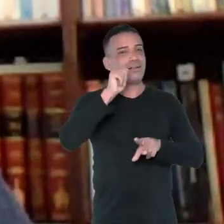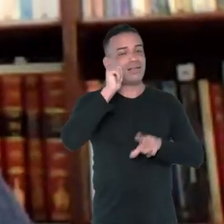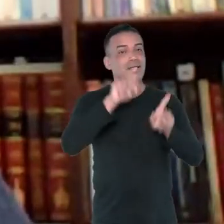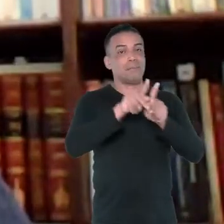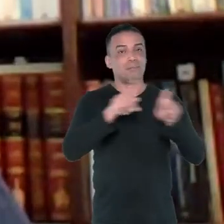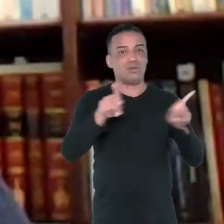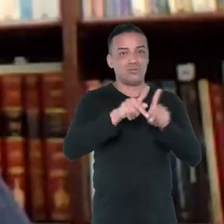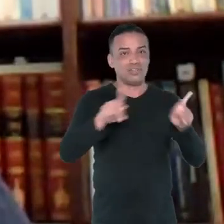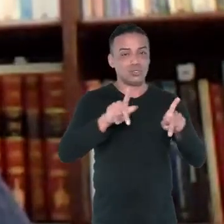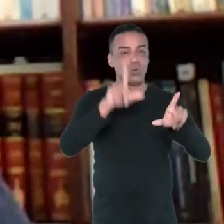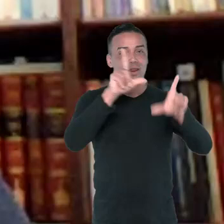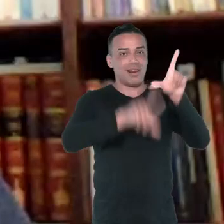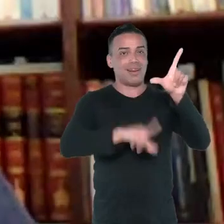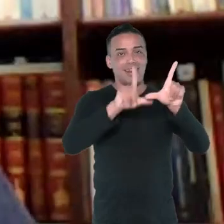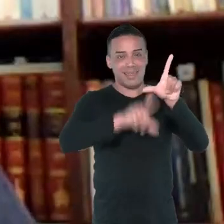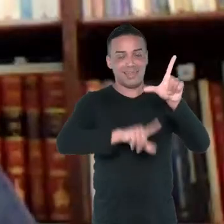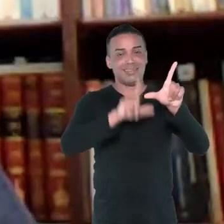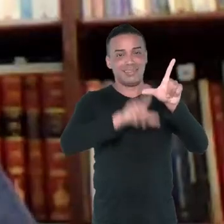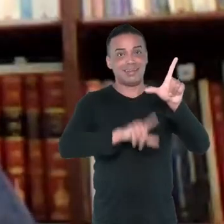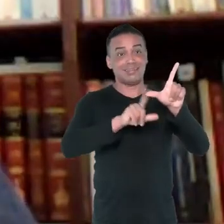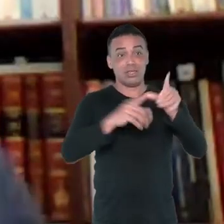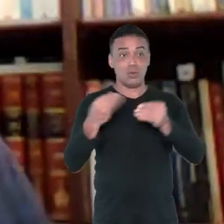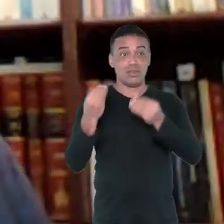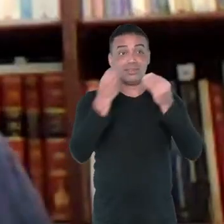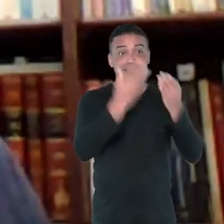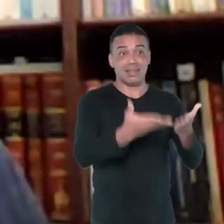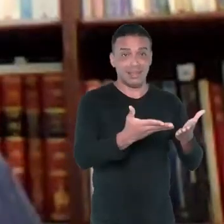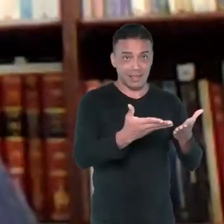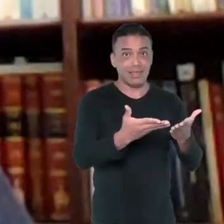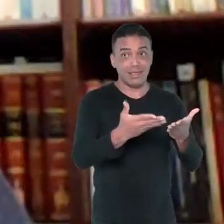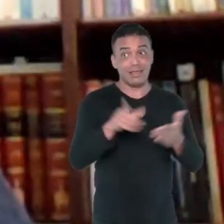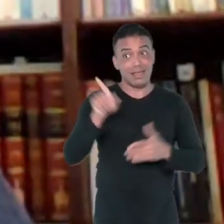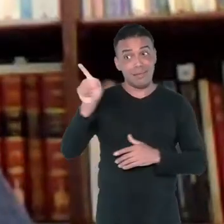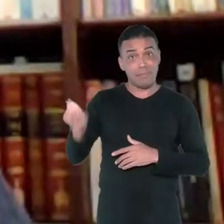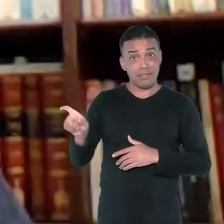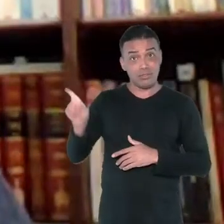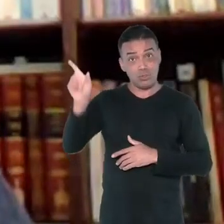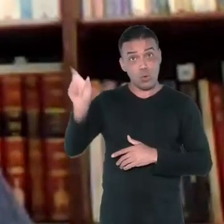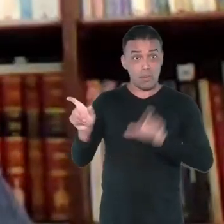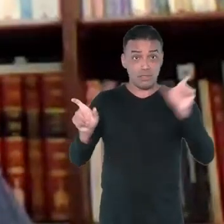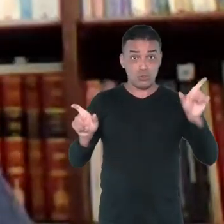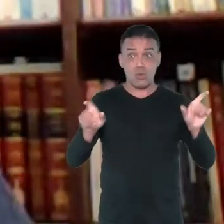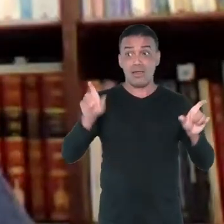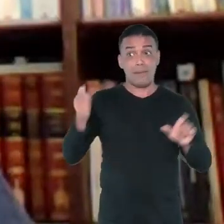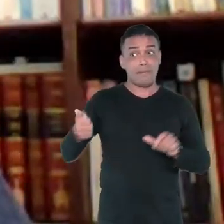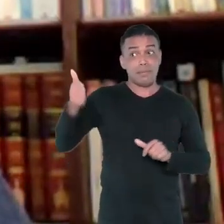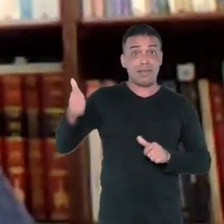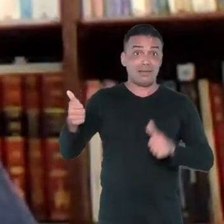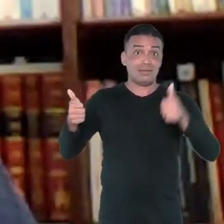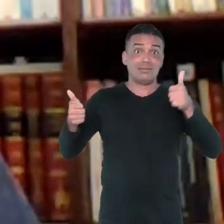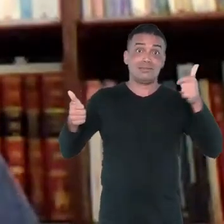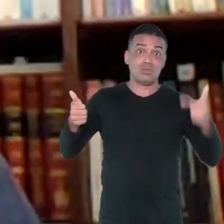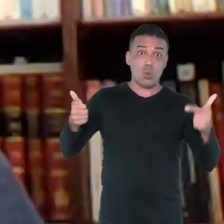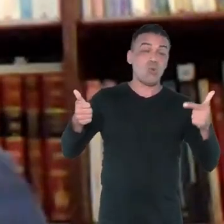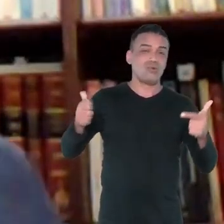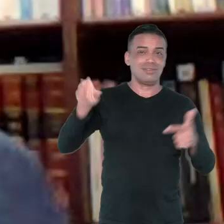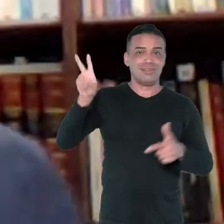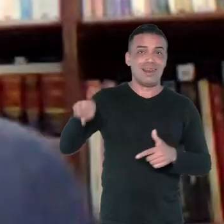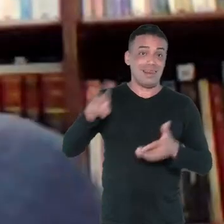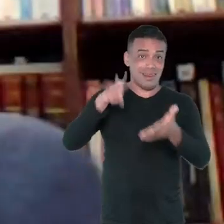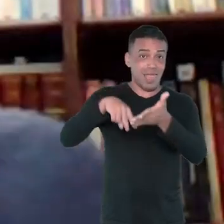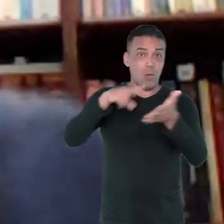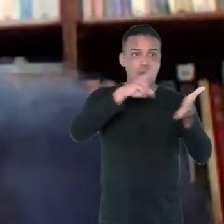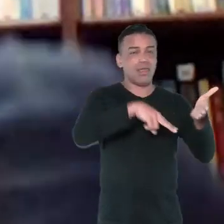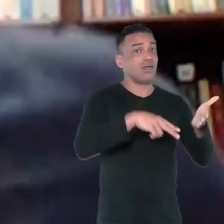foi professora de letras, eu entreguei, foram as duas primeiras pessoas que leram o livro. Eu tinha dois